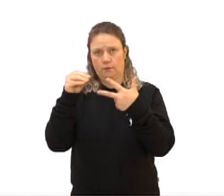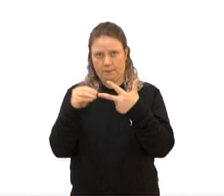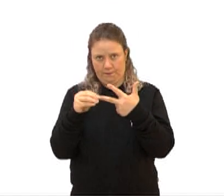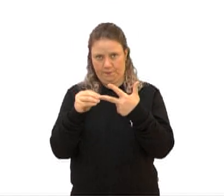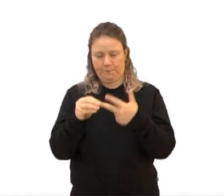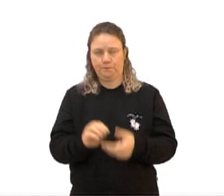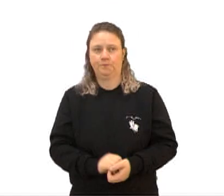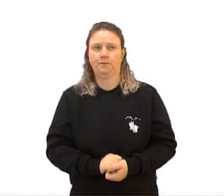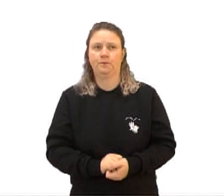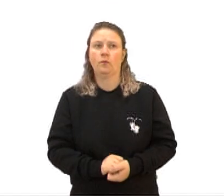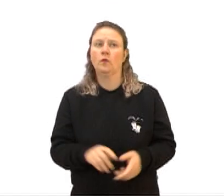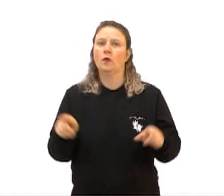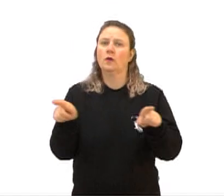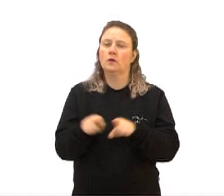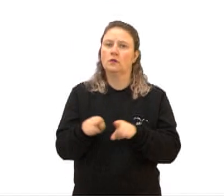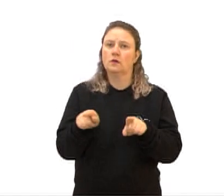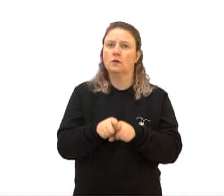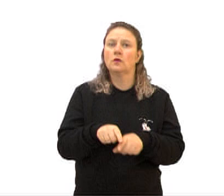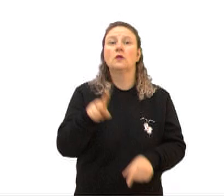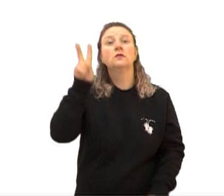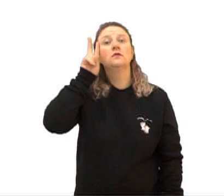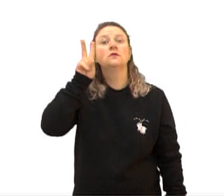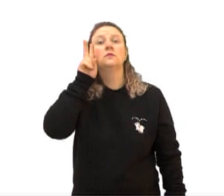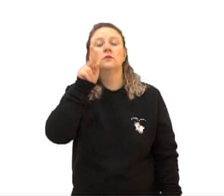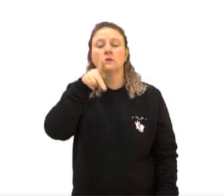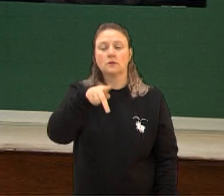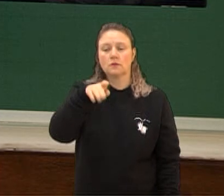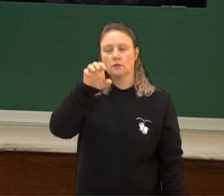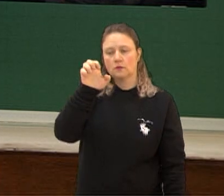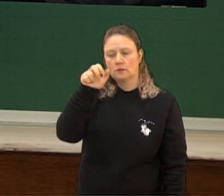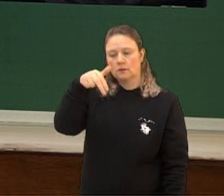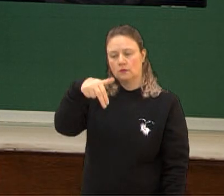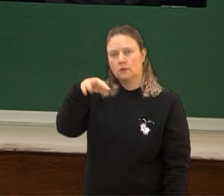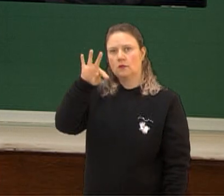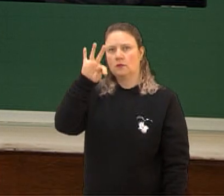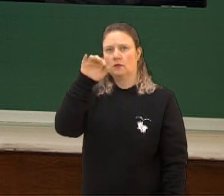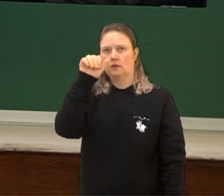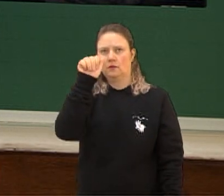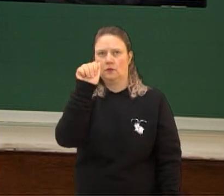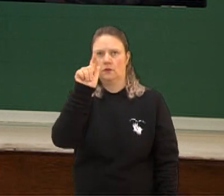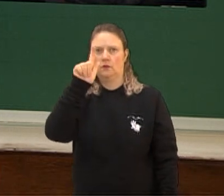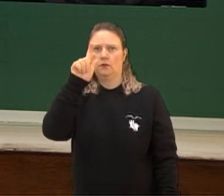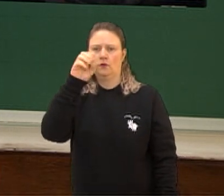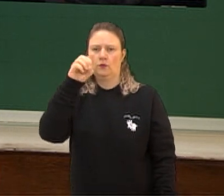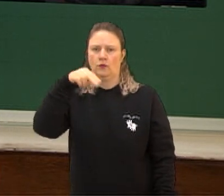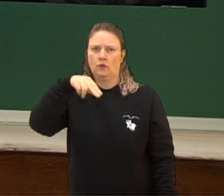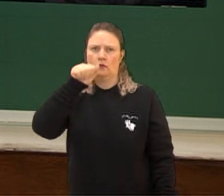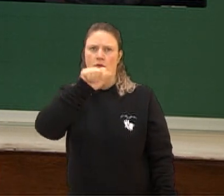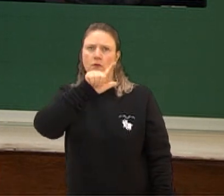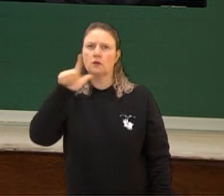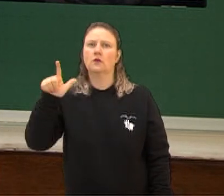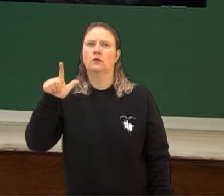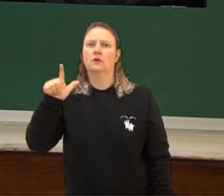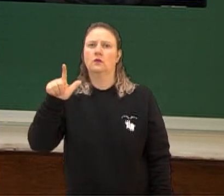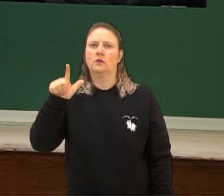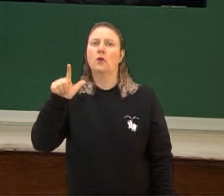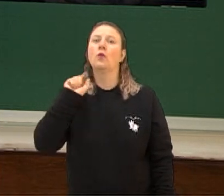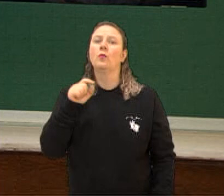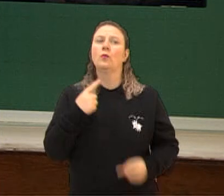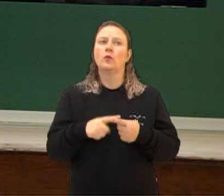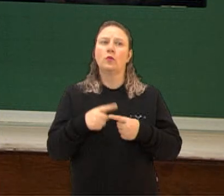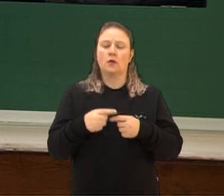pentagonal, lembrando até a nomenclatura. Por que pentagonal? Porque ele é formado na sua base por um polígono chamado